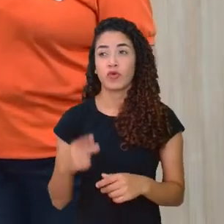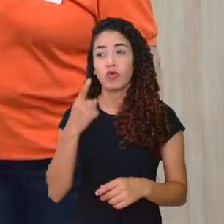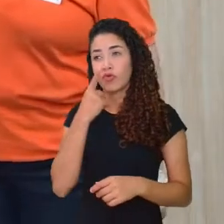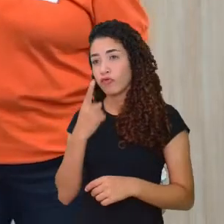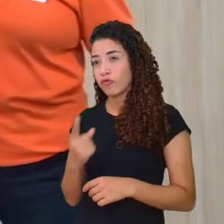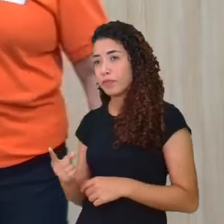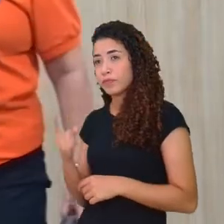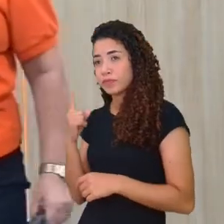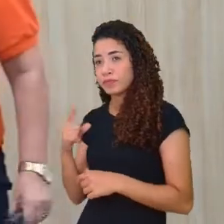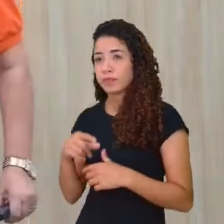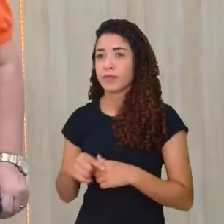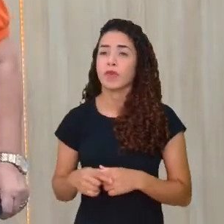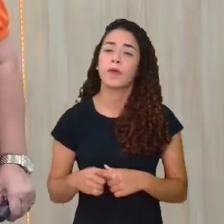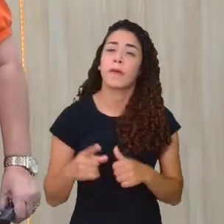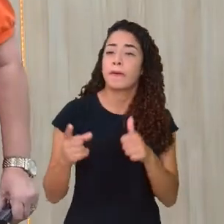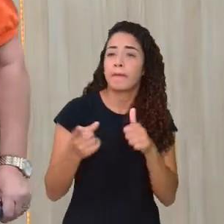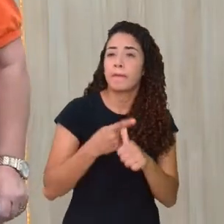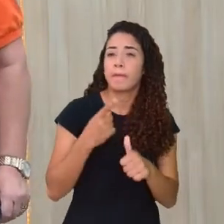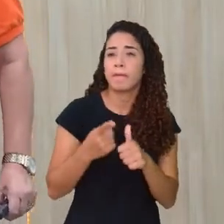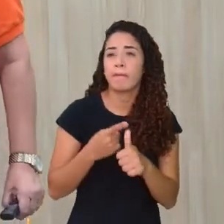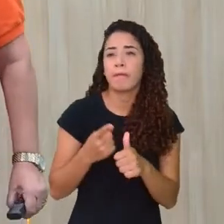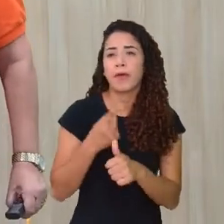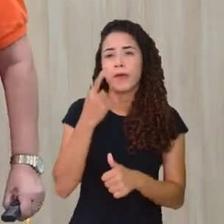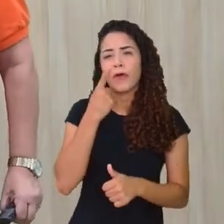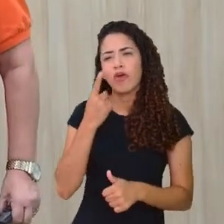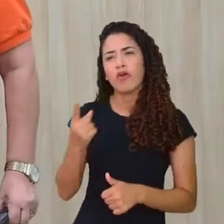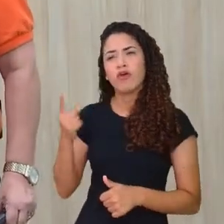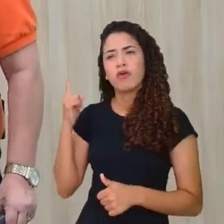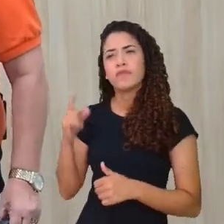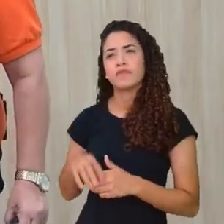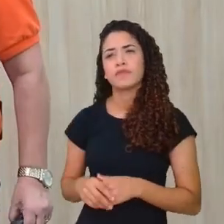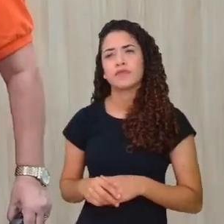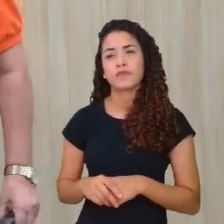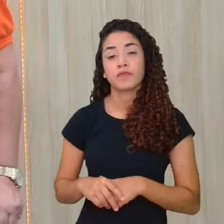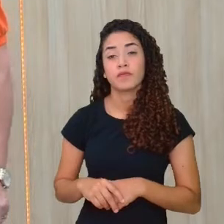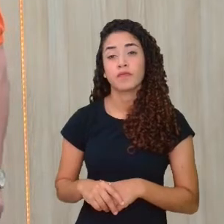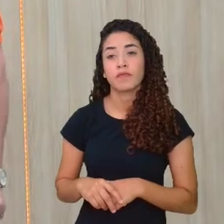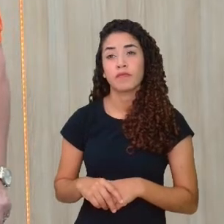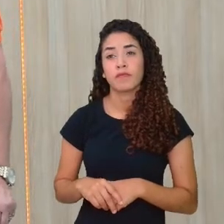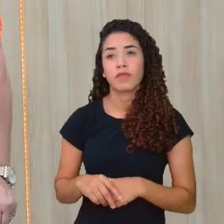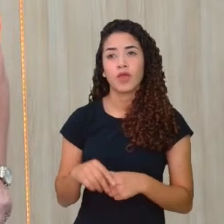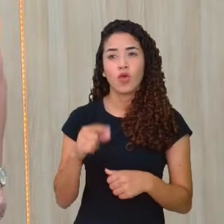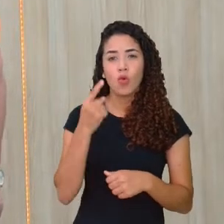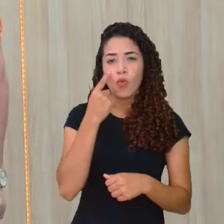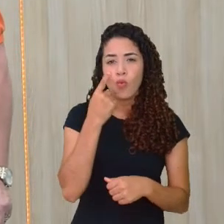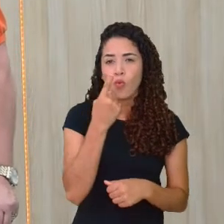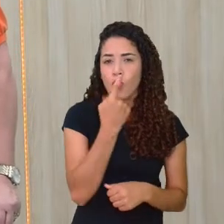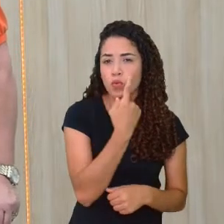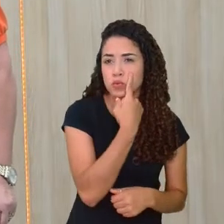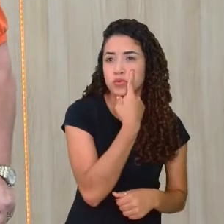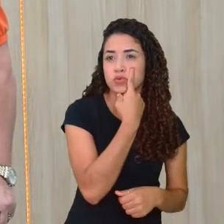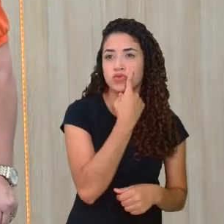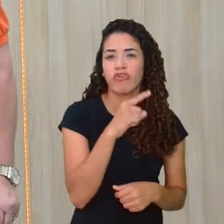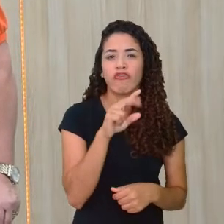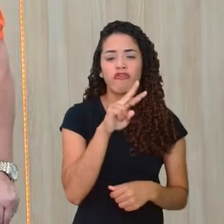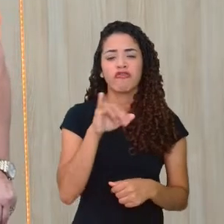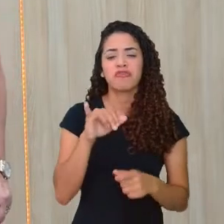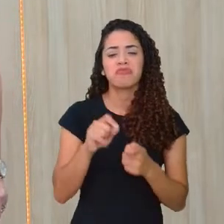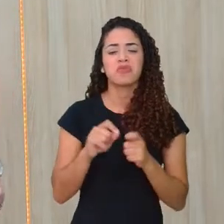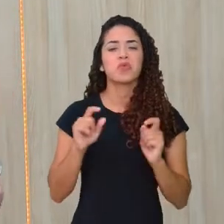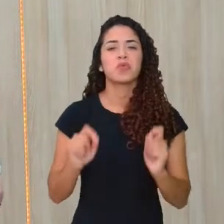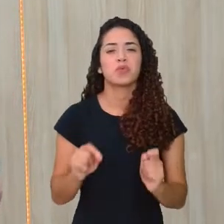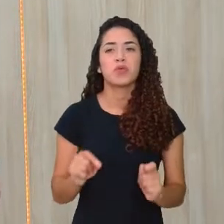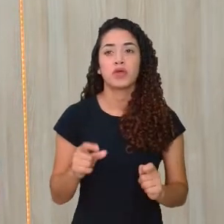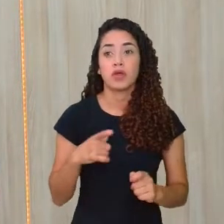Vejam aqui, vamos ver primeiro o olho míope. Olha o que acontece com ele. Esse olho, olha o que ele vai fazer.